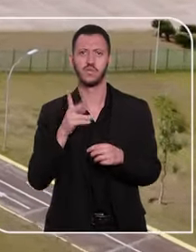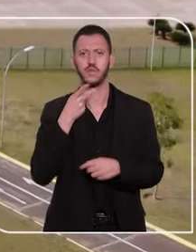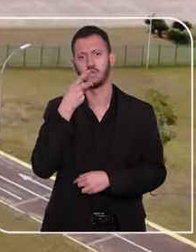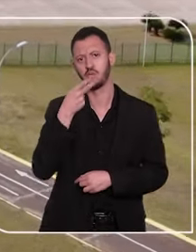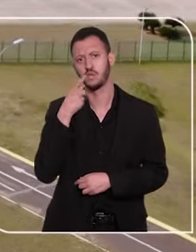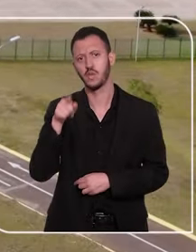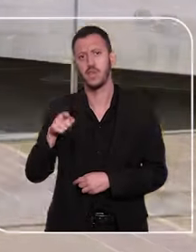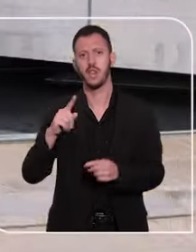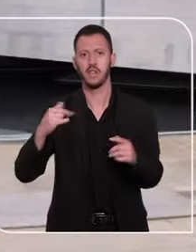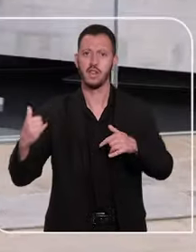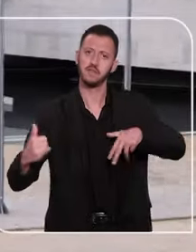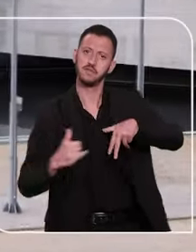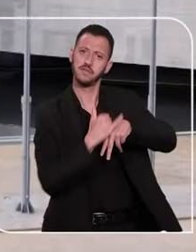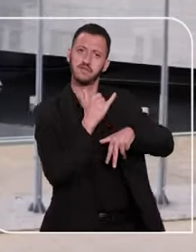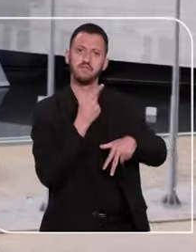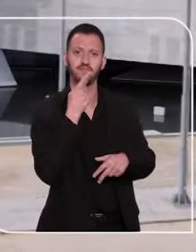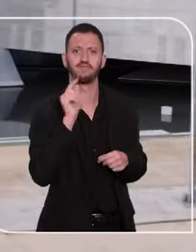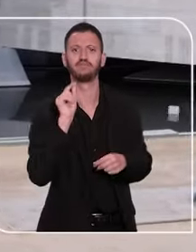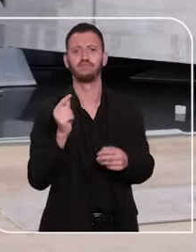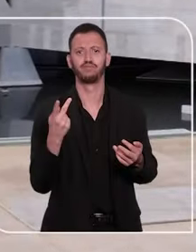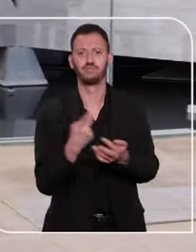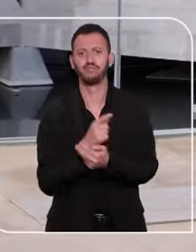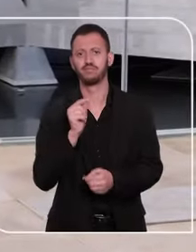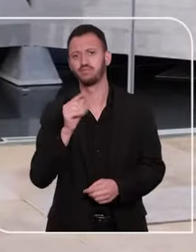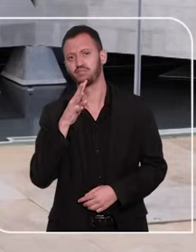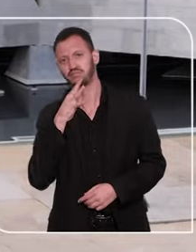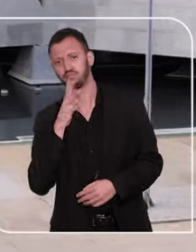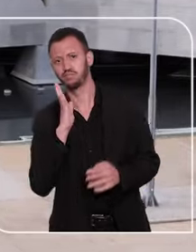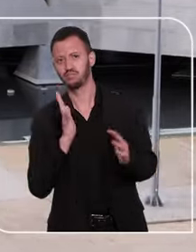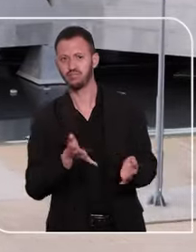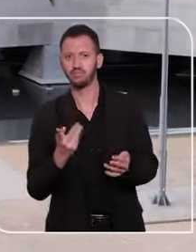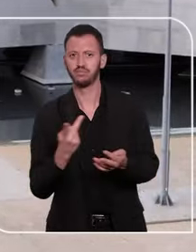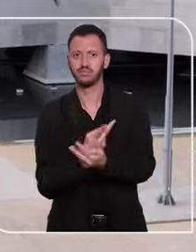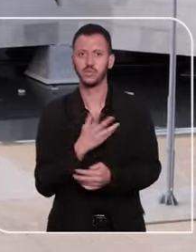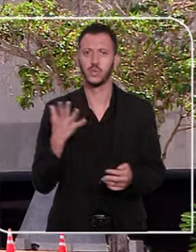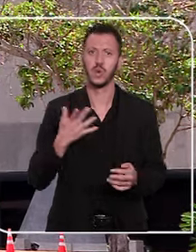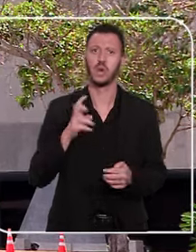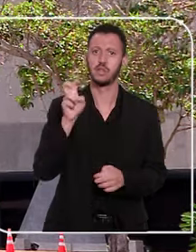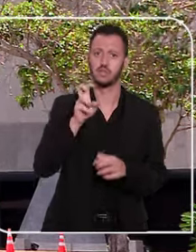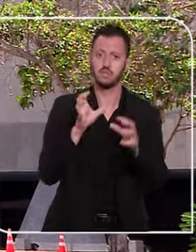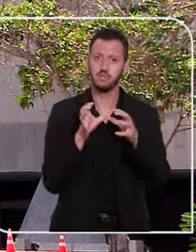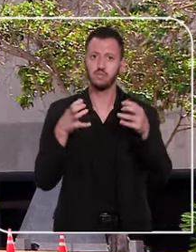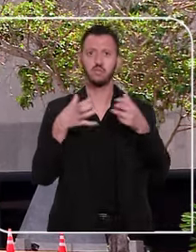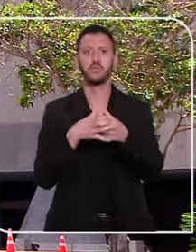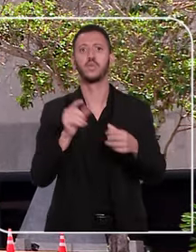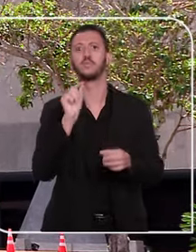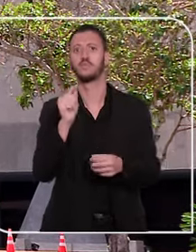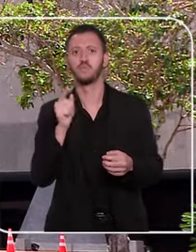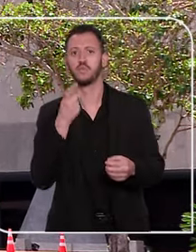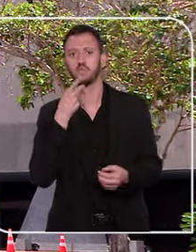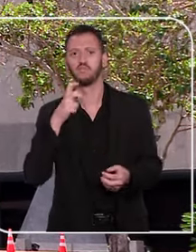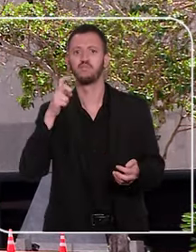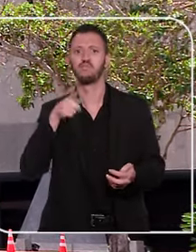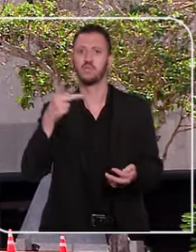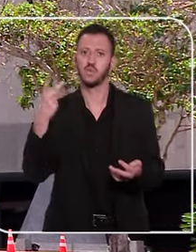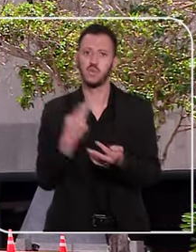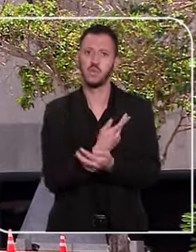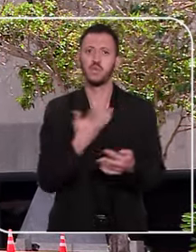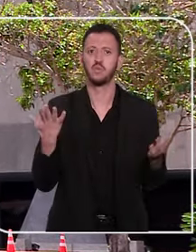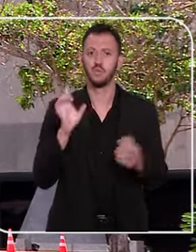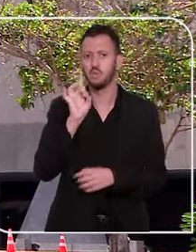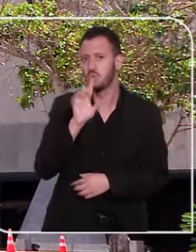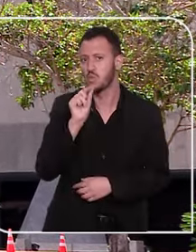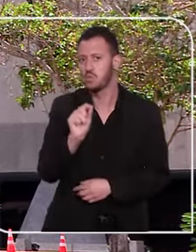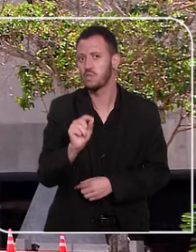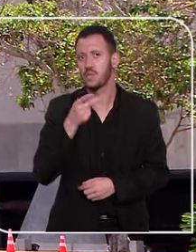basearam somente nas palavras das vítimas e em reconhecimentos induzidos a quinta turma observou que as condenações foram de